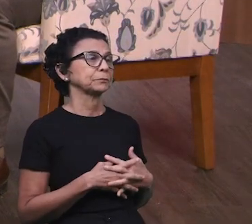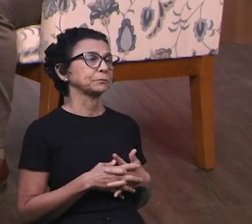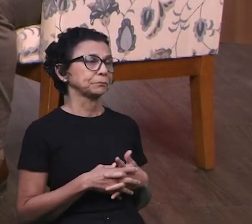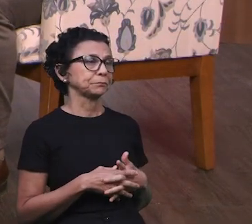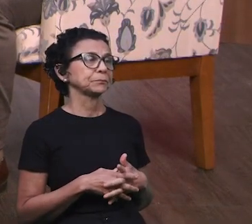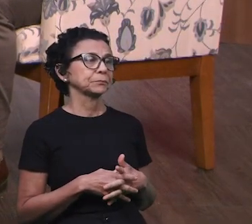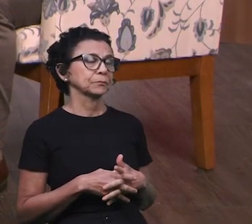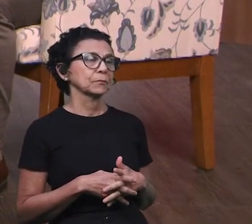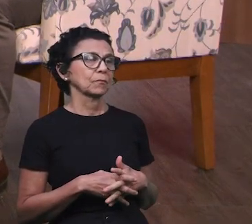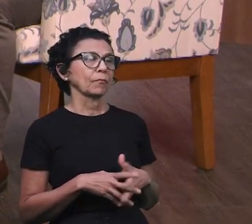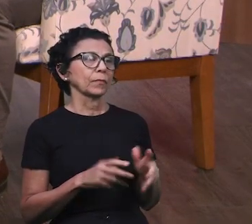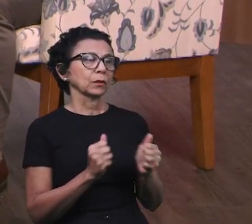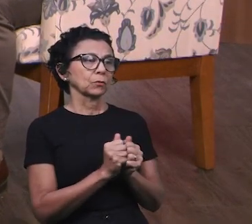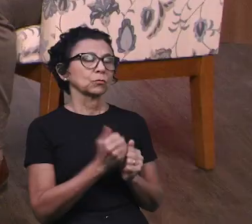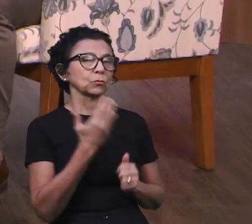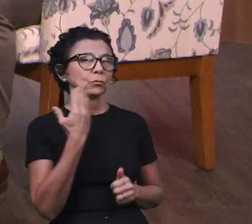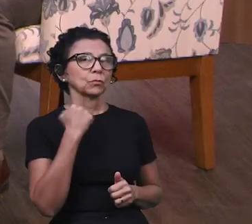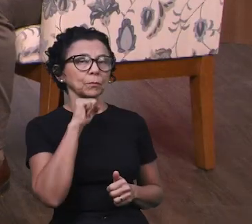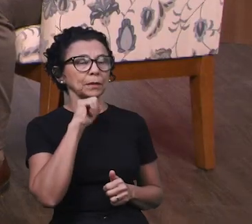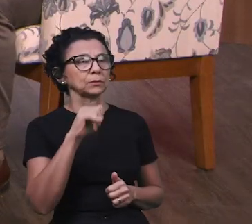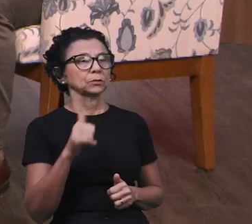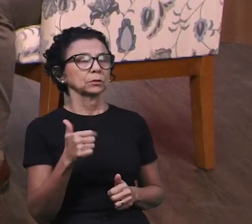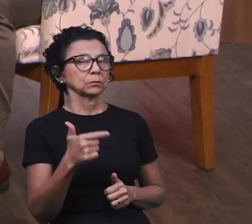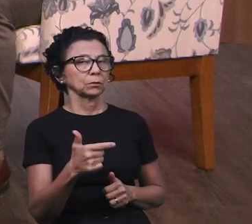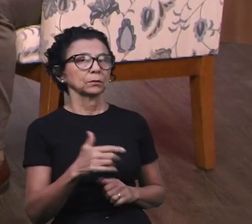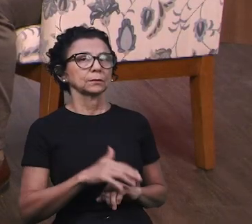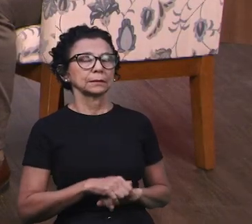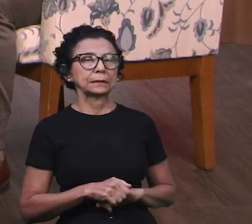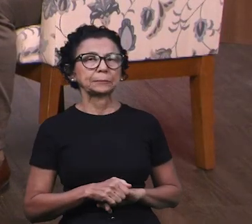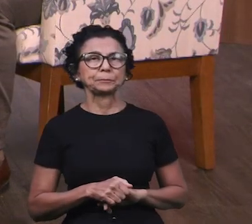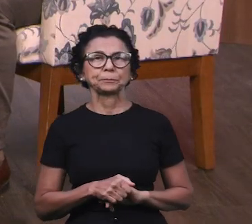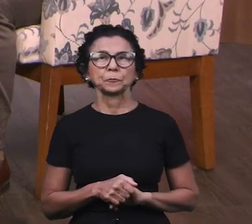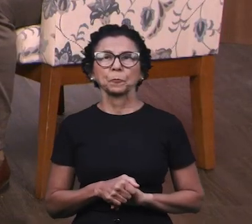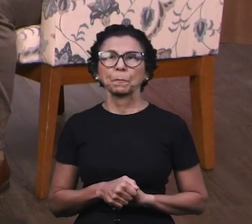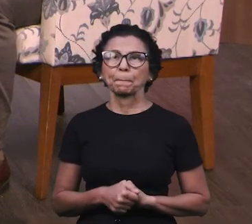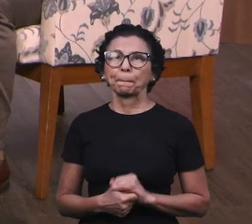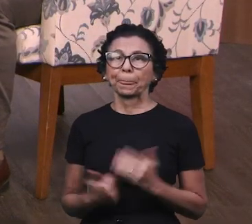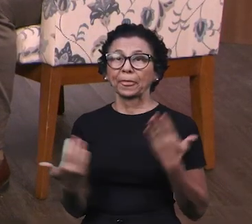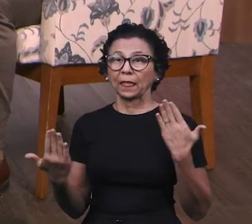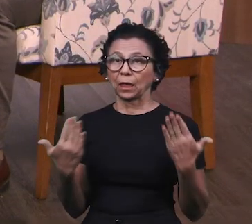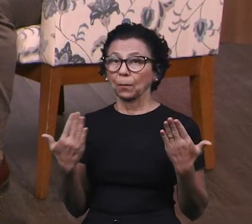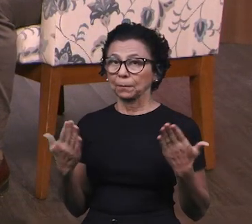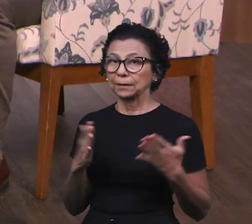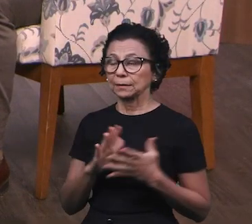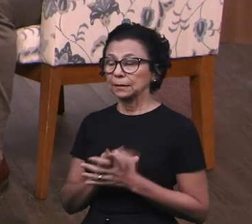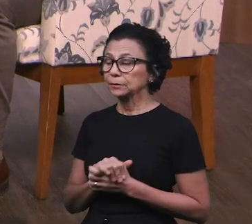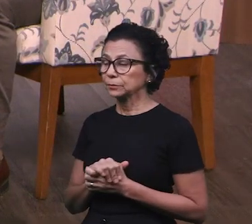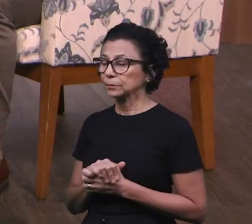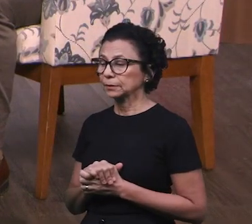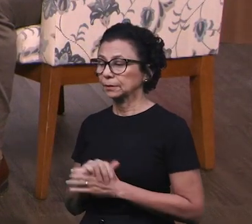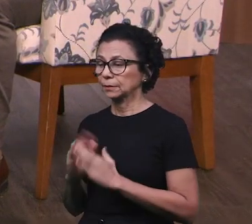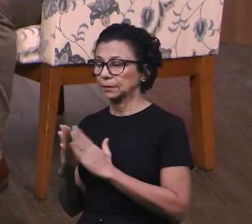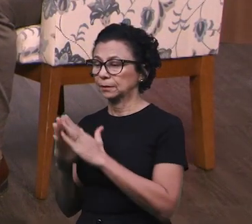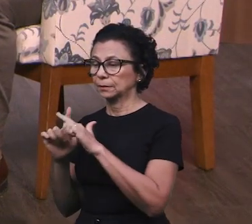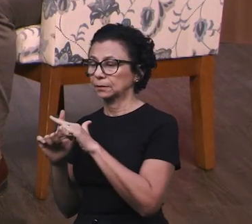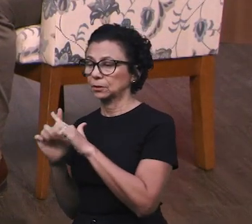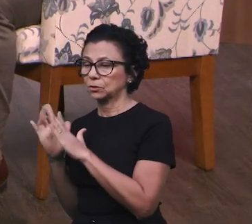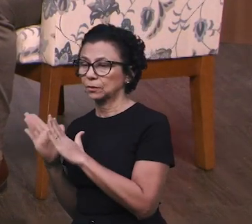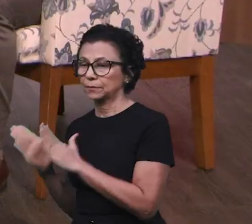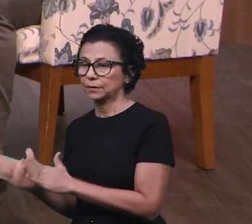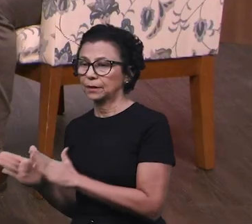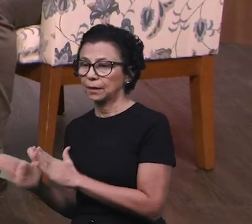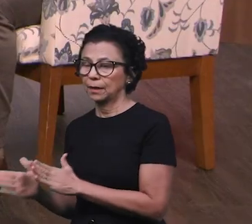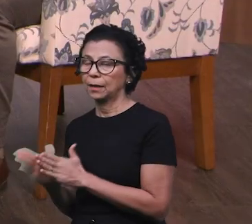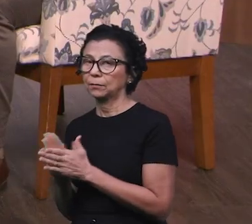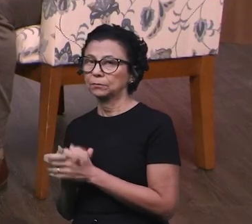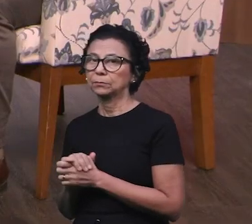Só diante do A Pai. igreja vive esse momento, né? Vive esse momento. Agora, esse quarto momento, apontando profeticamente para a quarta